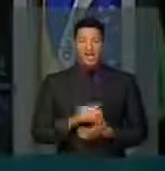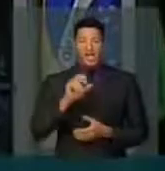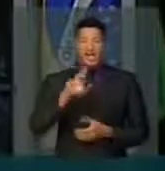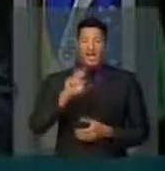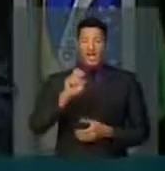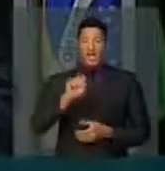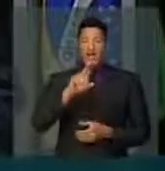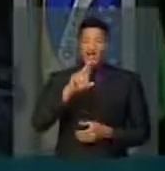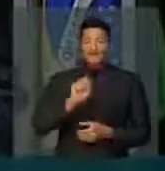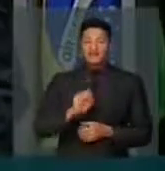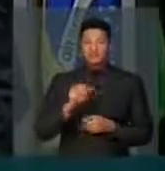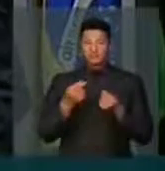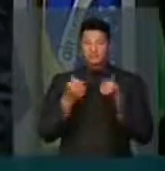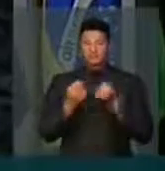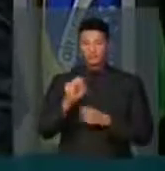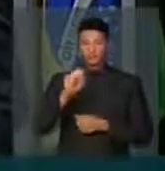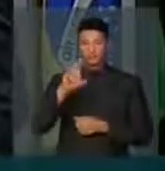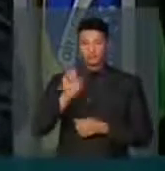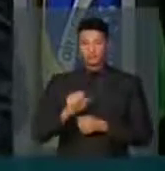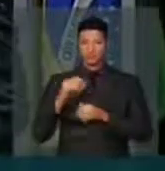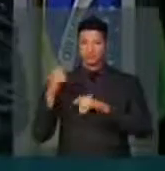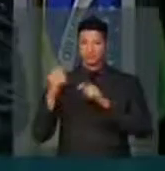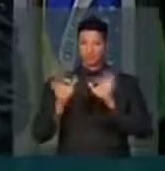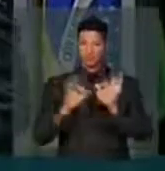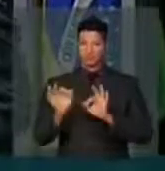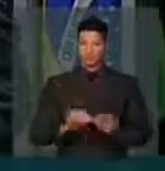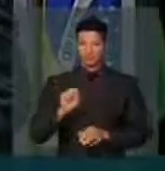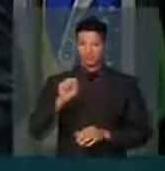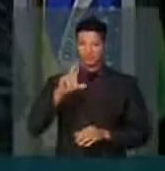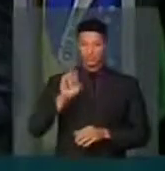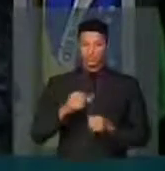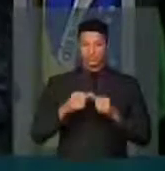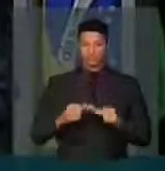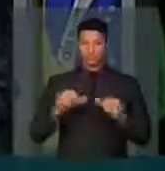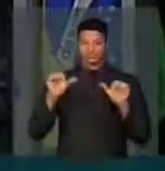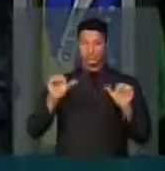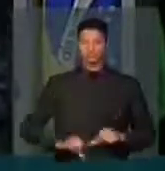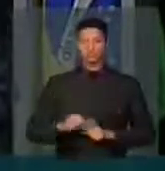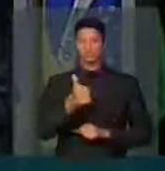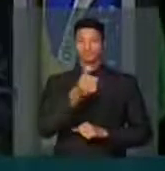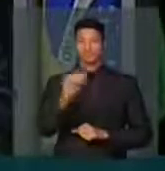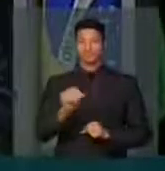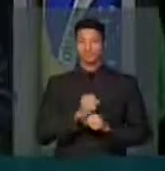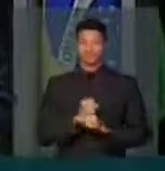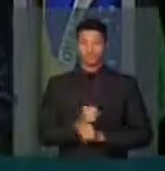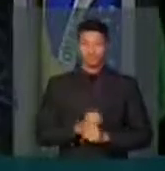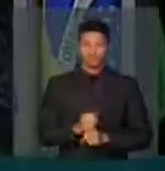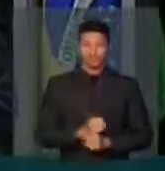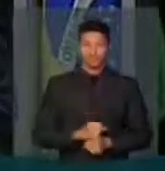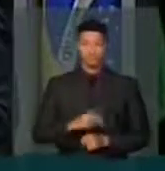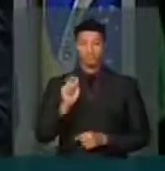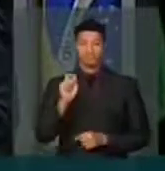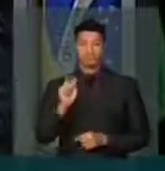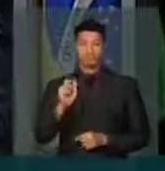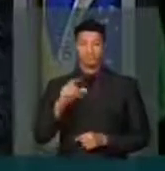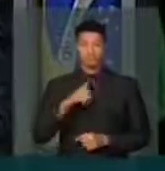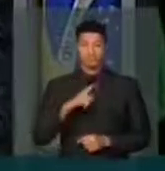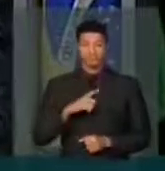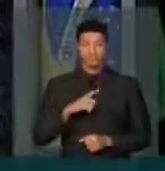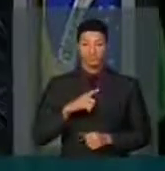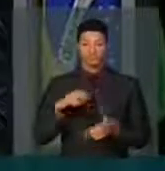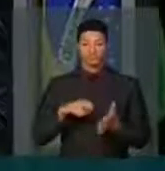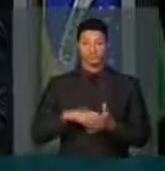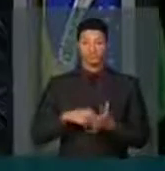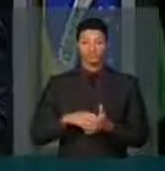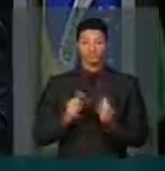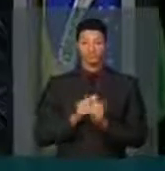SUS, né, a verba SUS, os procedimentos SUS estão defasados há 10 anos. E quem tem a penalização